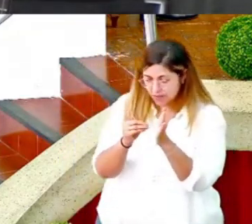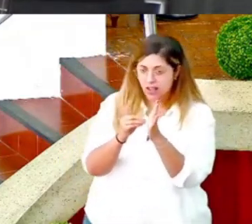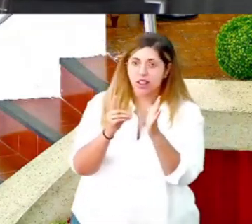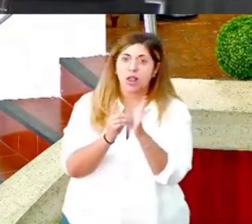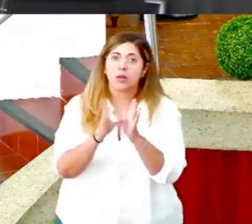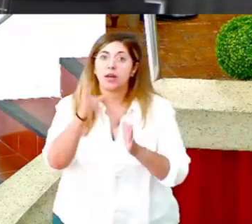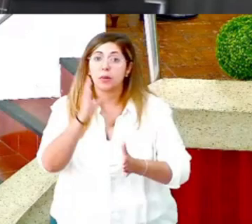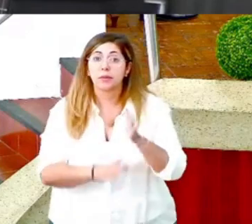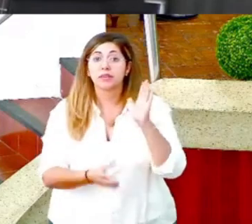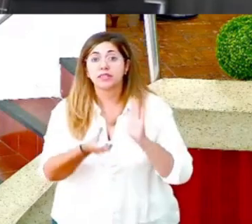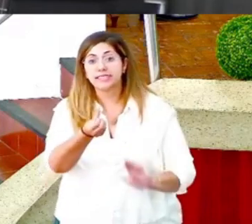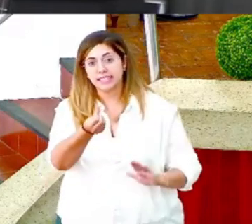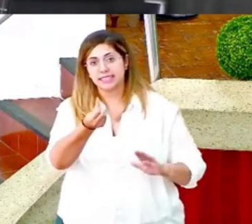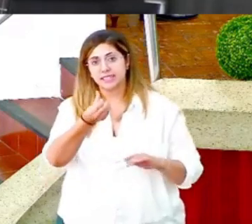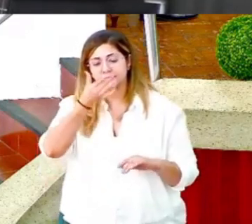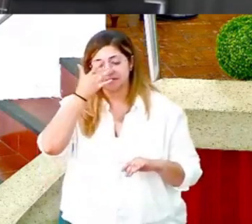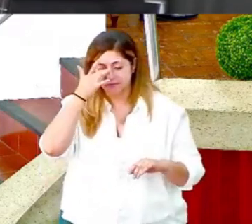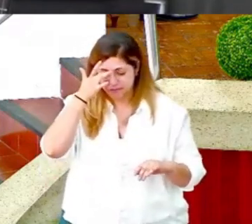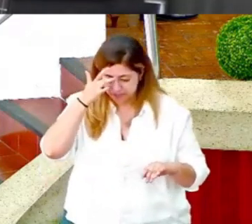ele vai fazer.